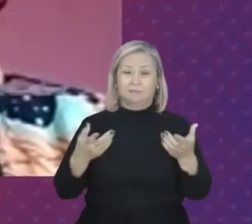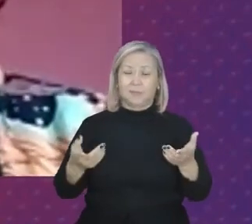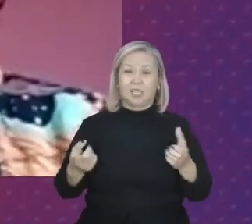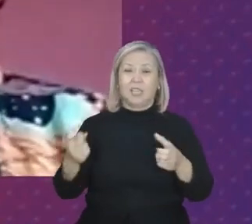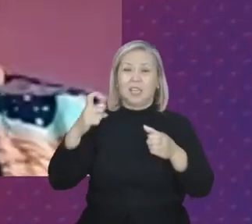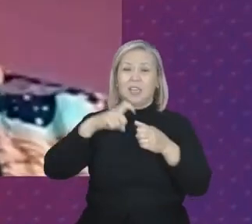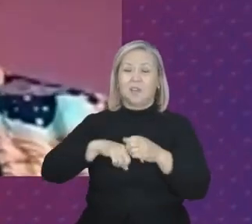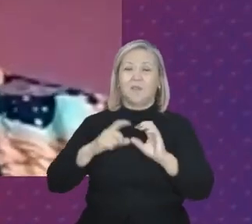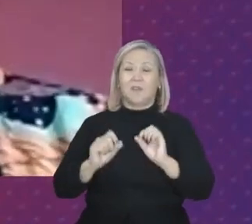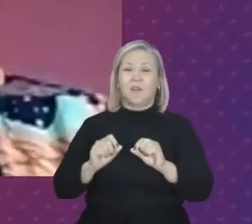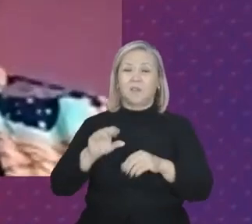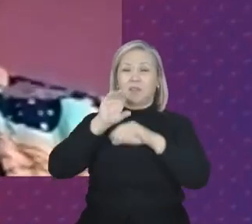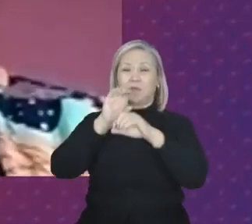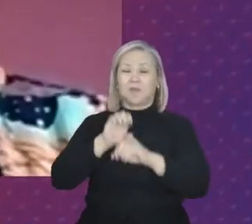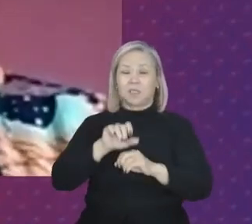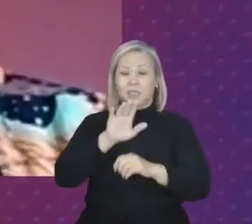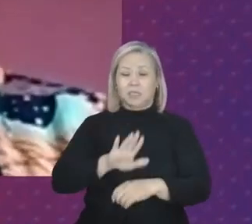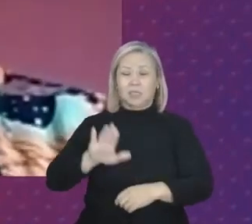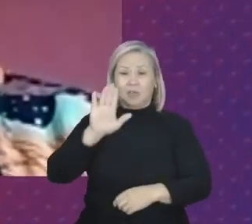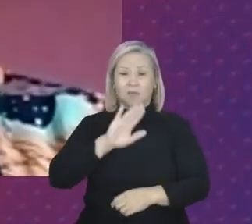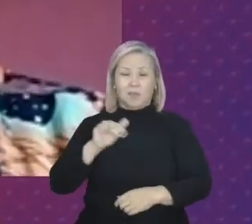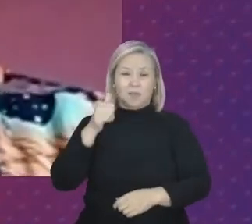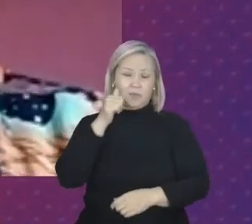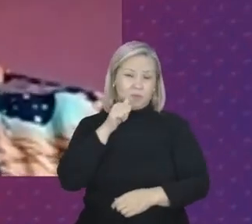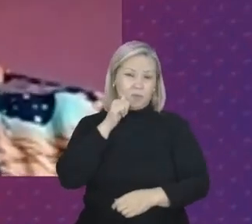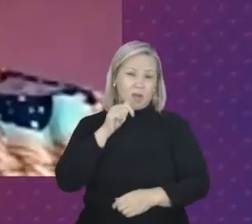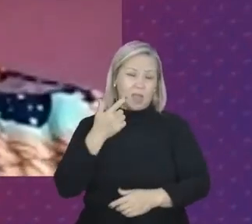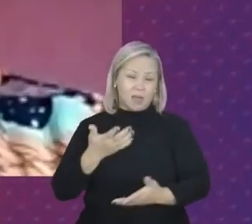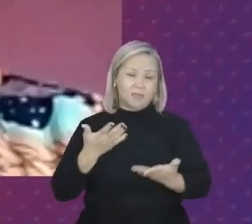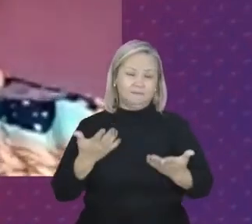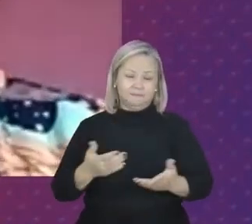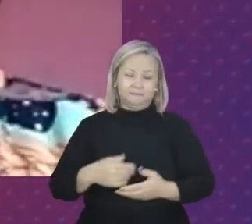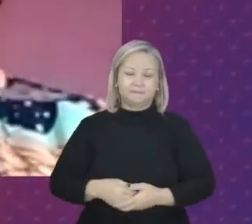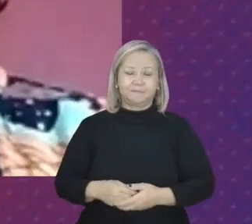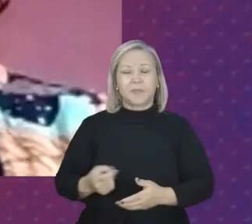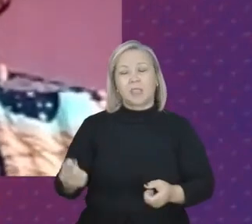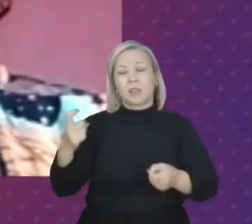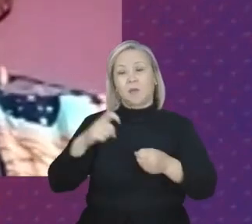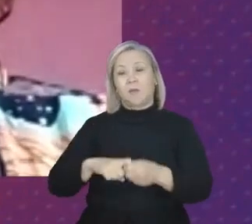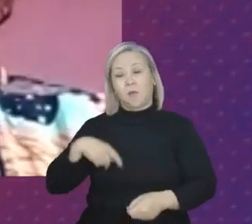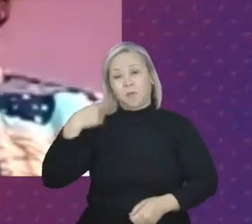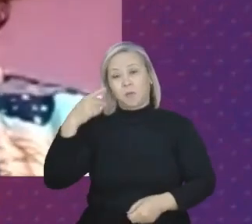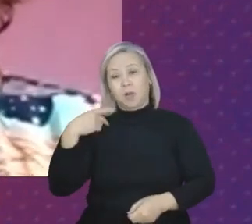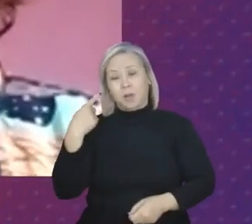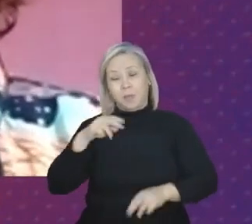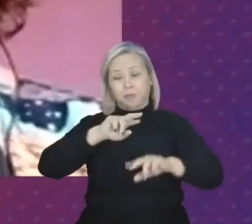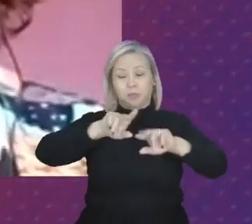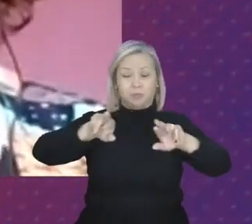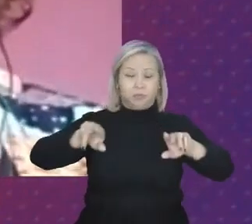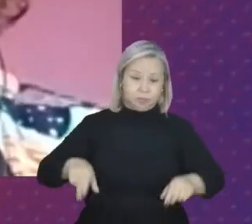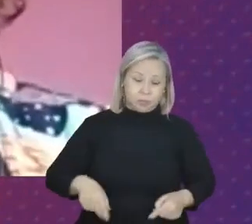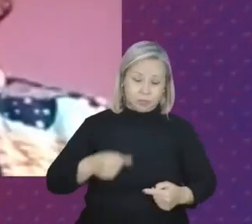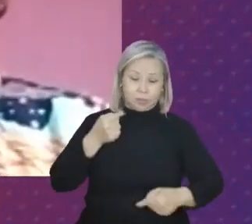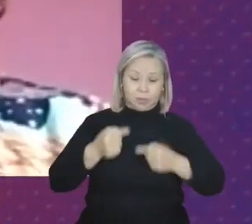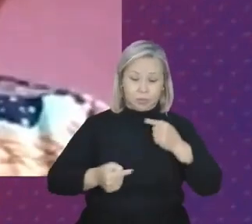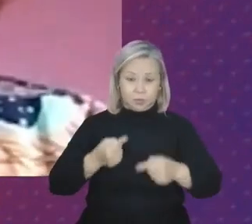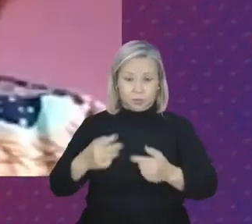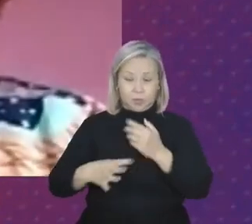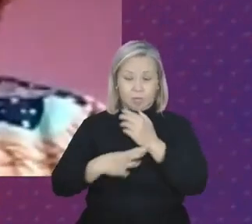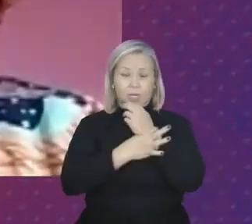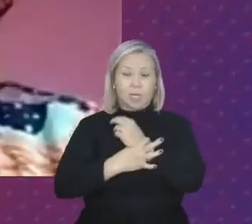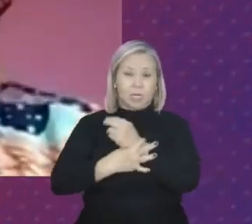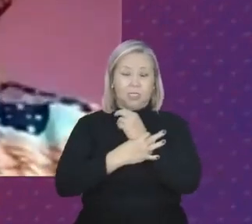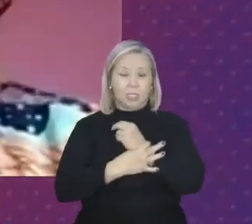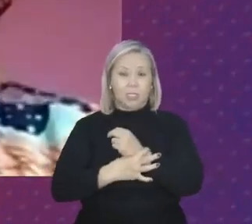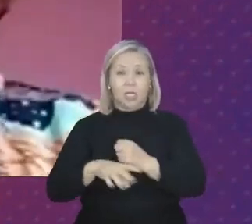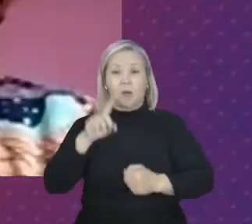para o Conselho Nacional de Mulheres e volta-se para o parlamento e discute-se que, para garantir o direito à